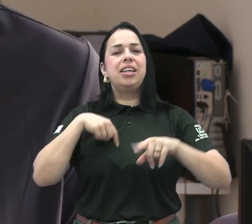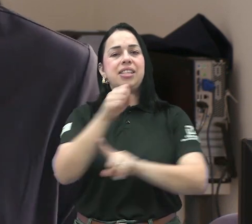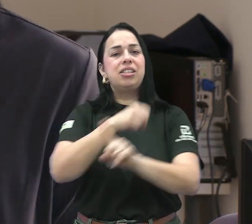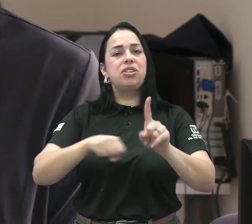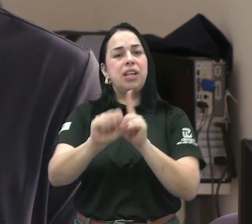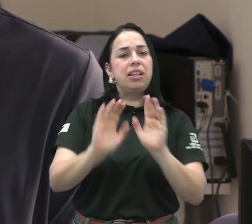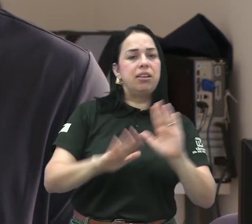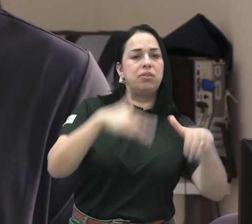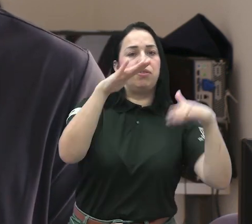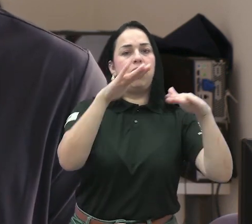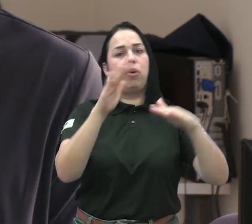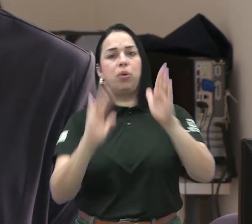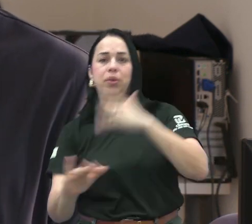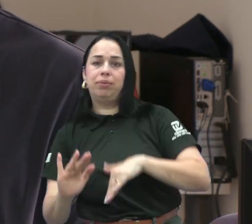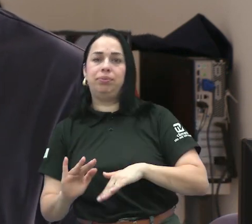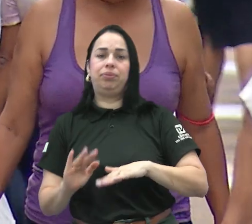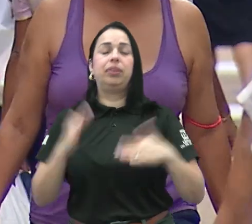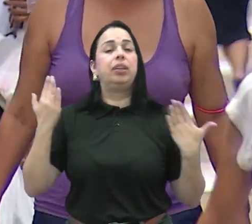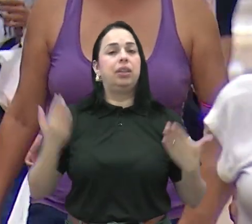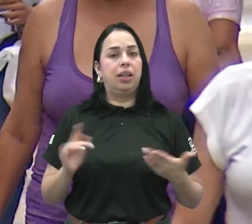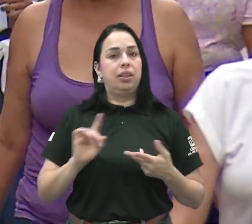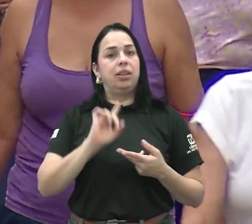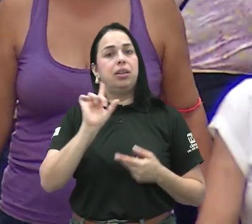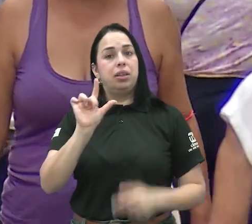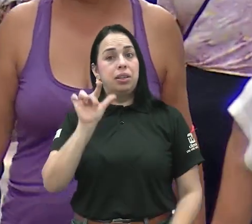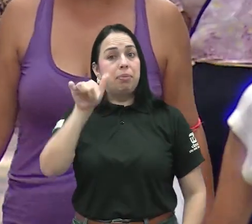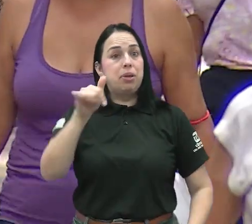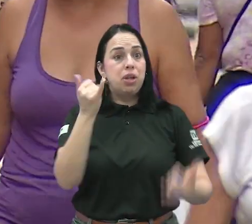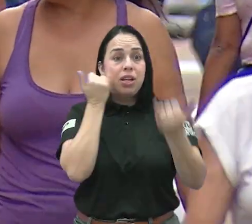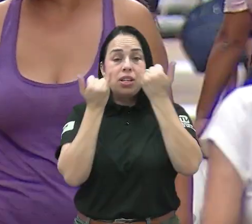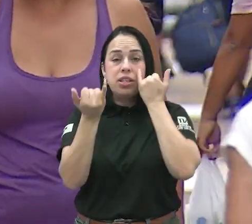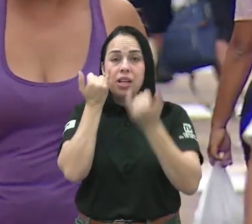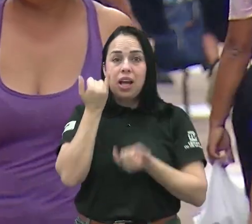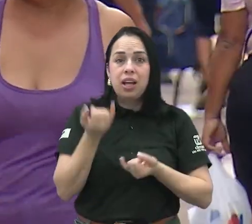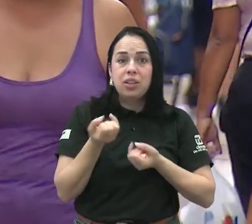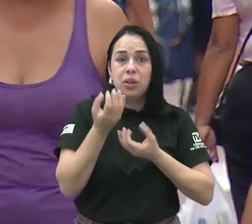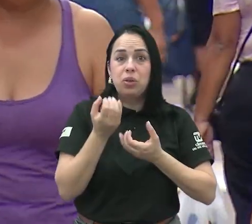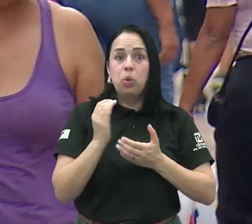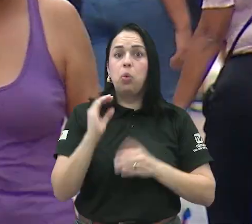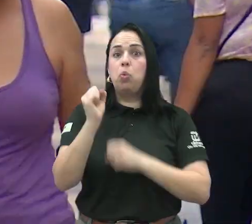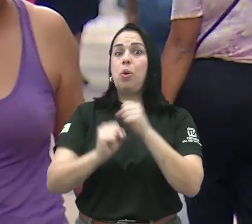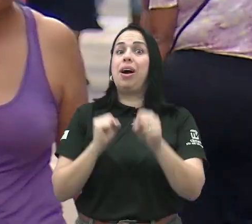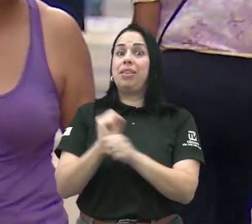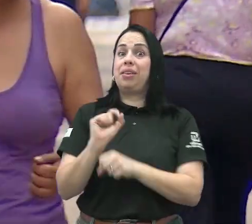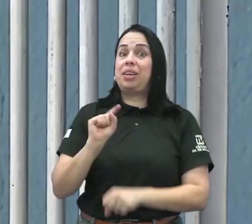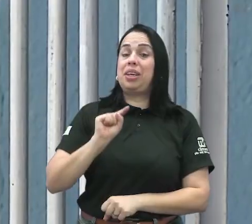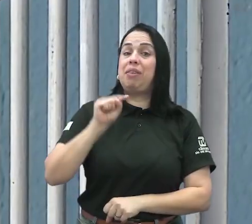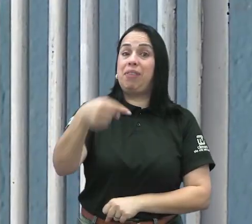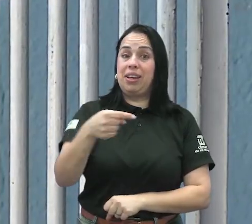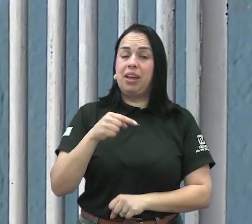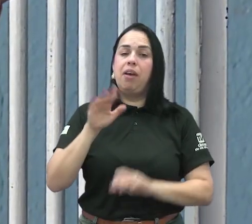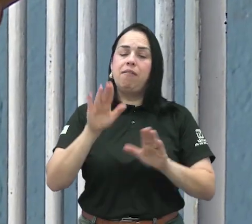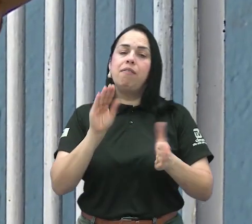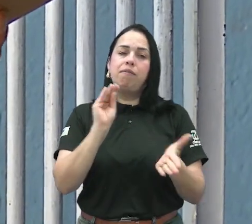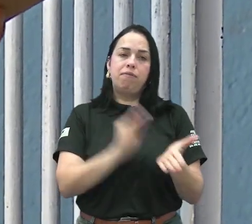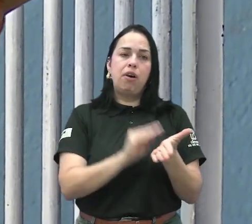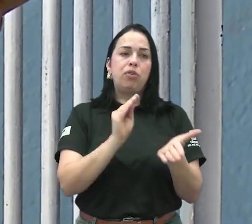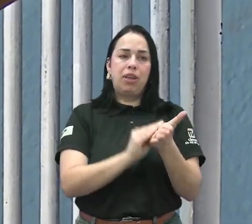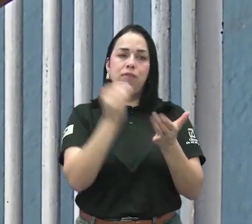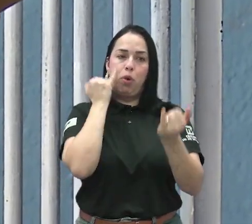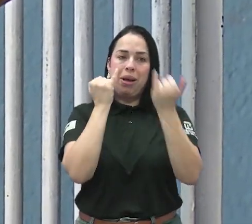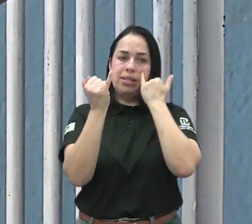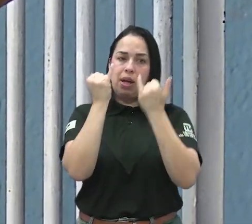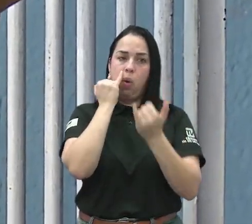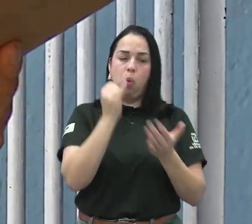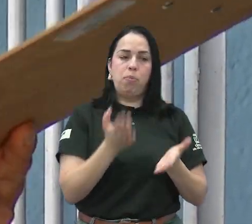de desenvolvimento social que aquele município tem. O próximo índice deverá ser divulgado até o início do ano que vem. Ainda faltam dados a